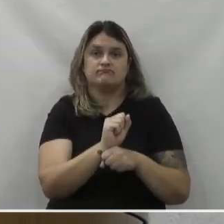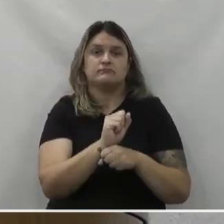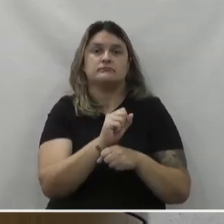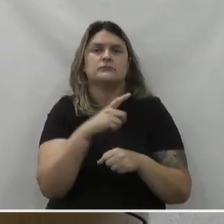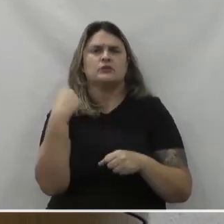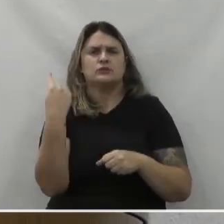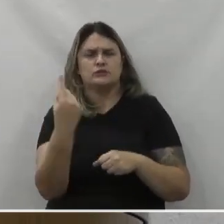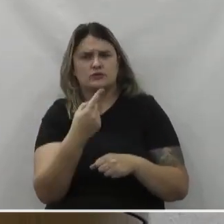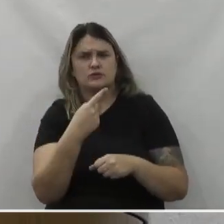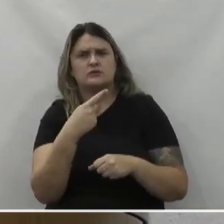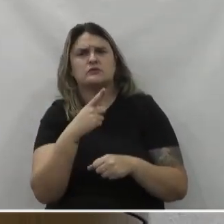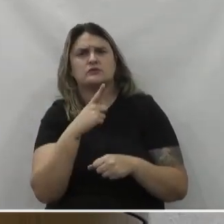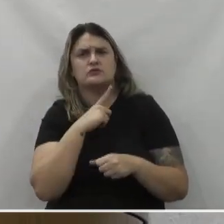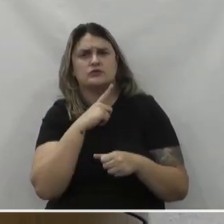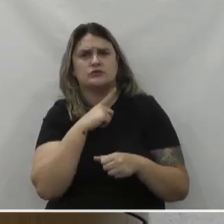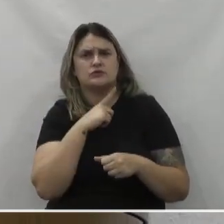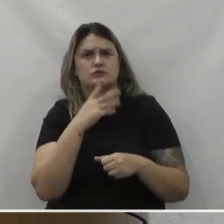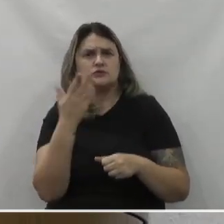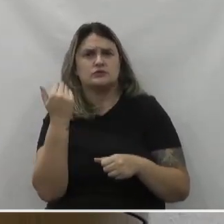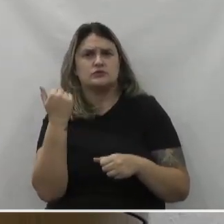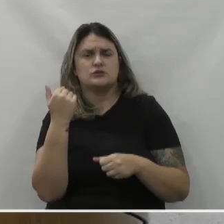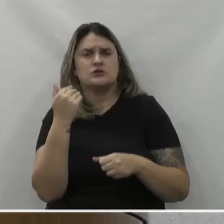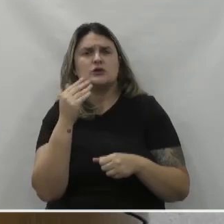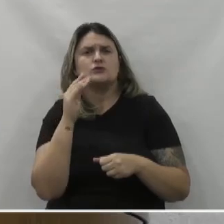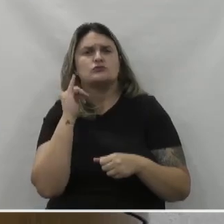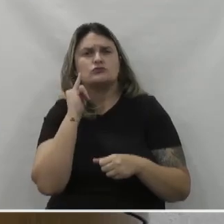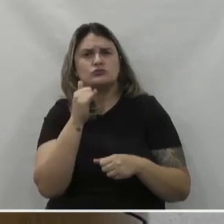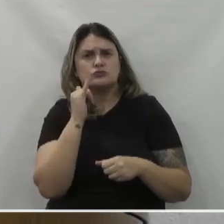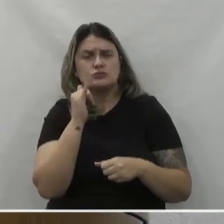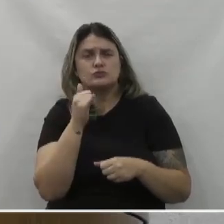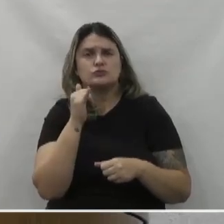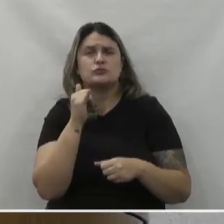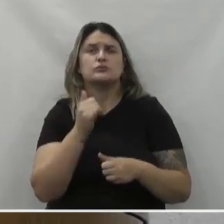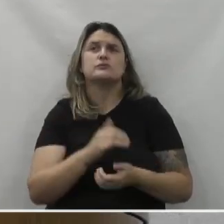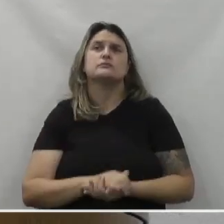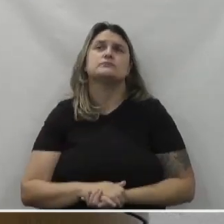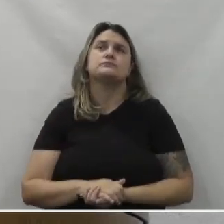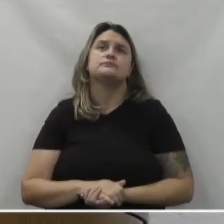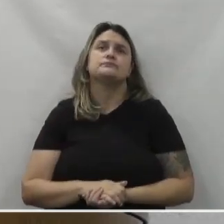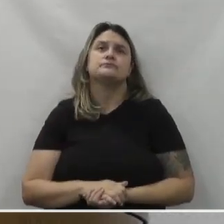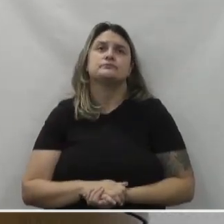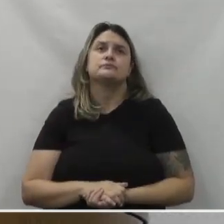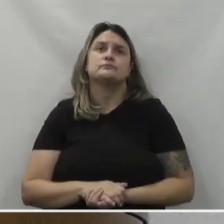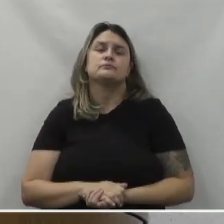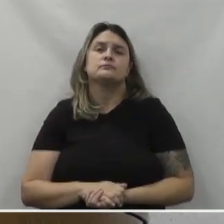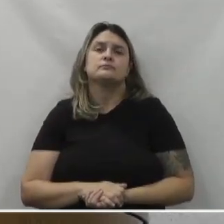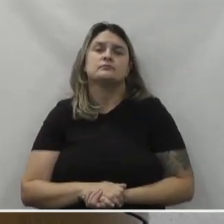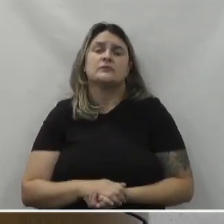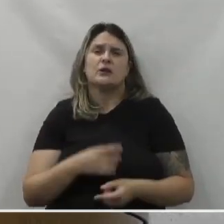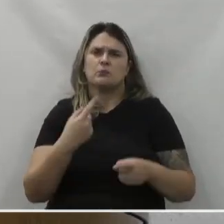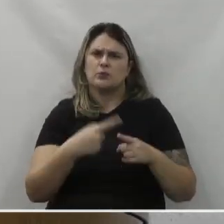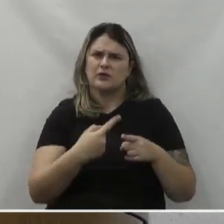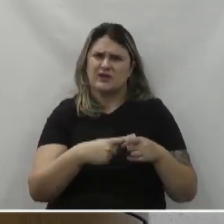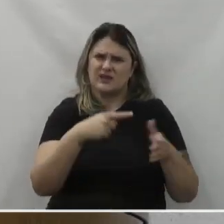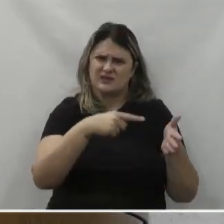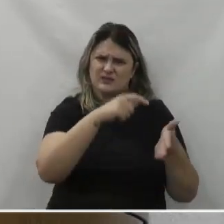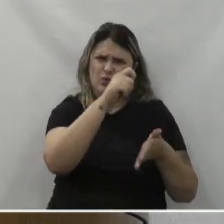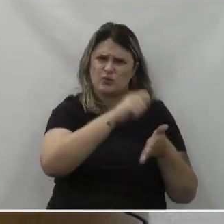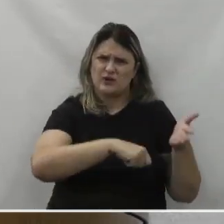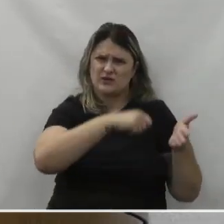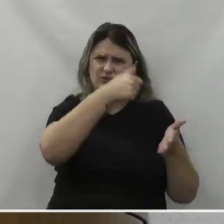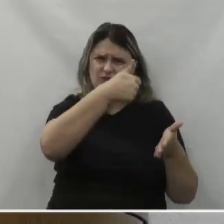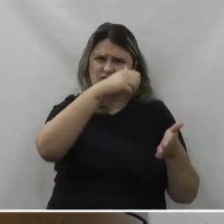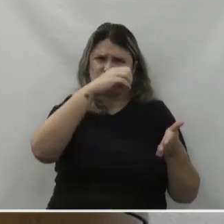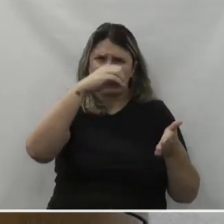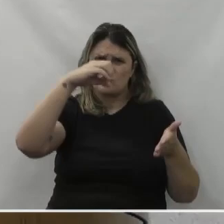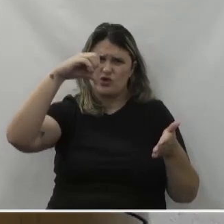tinha, até no entanto, um discurso, né, que porque, né, um contrato de 109